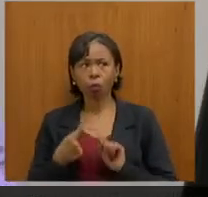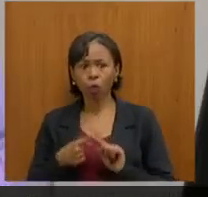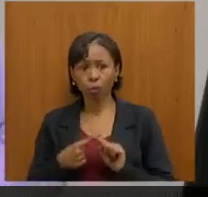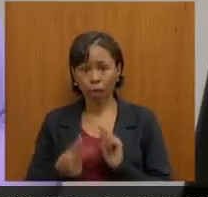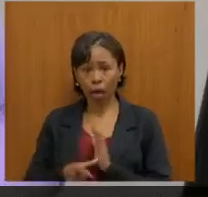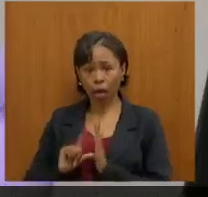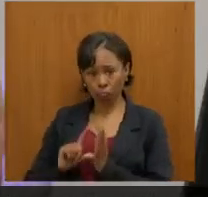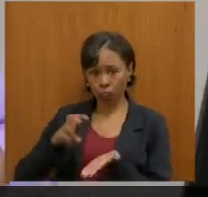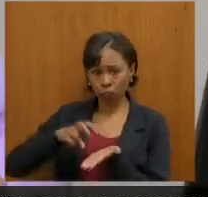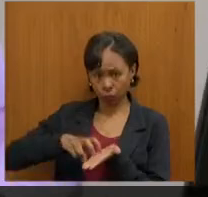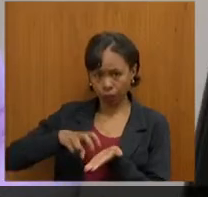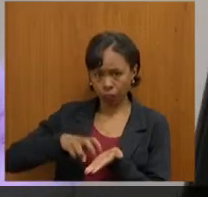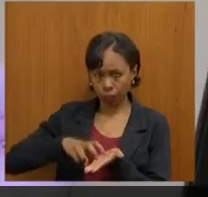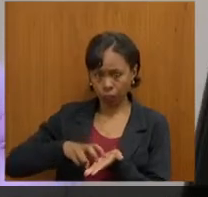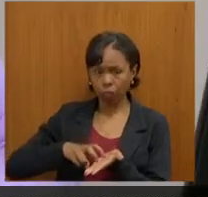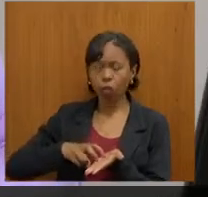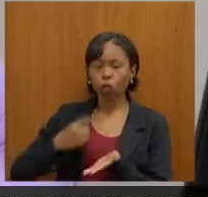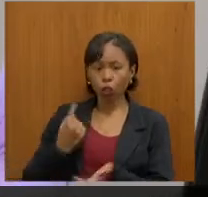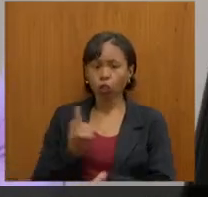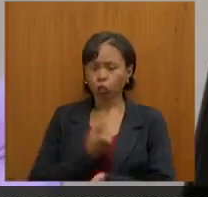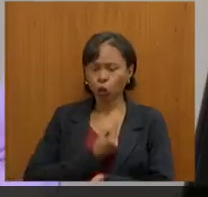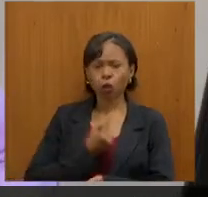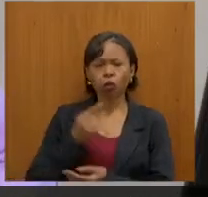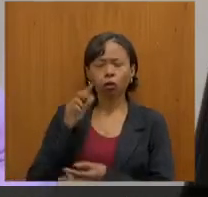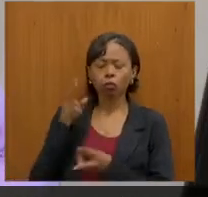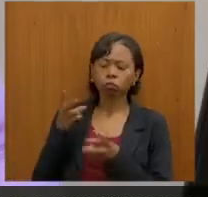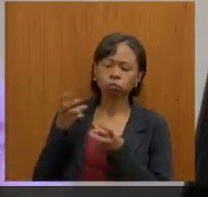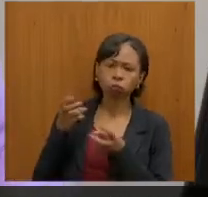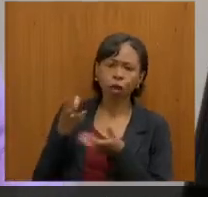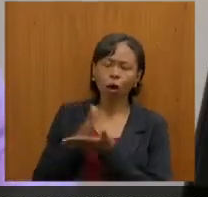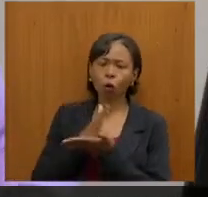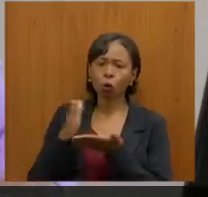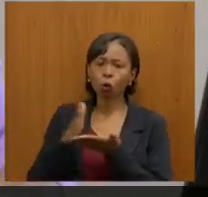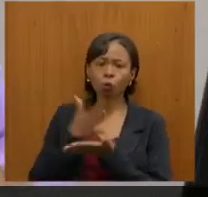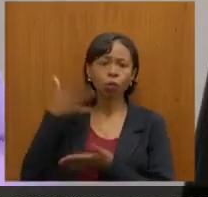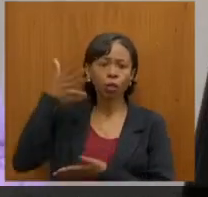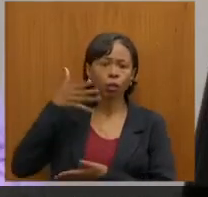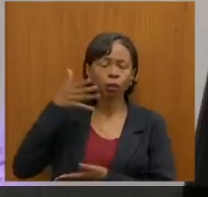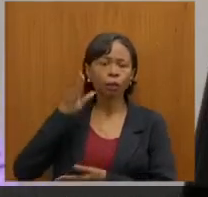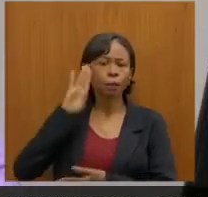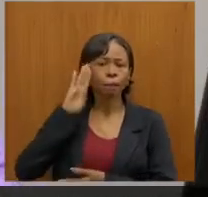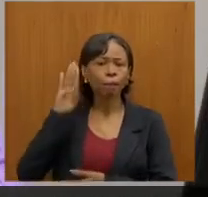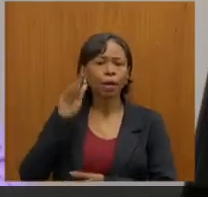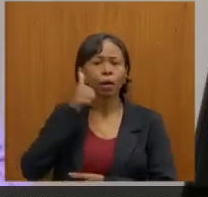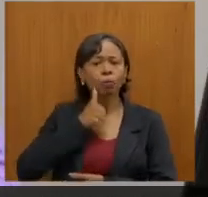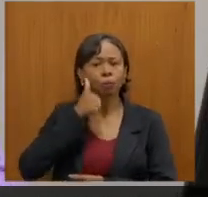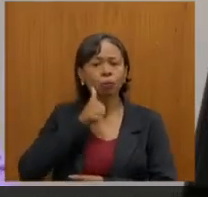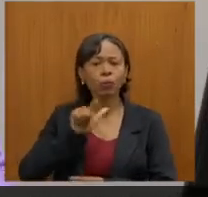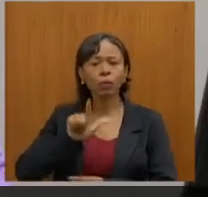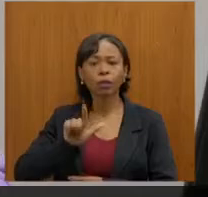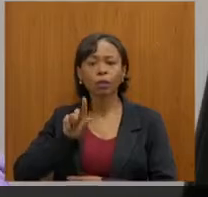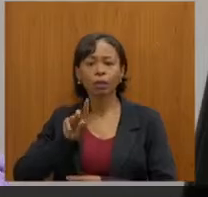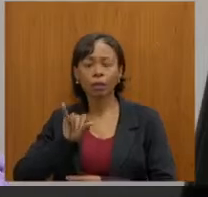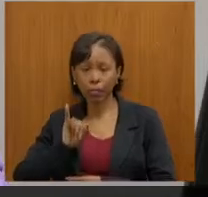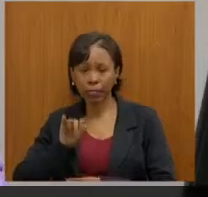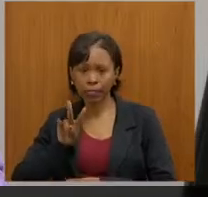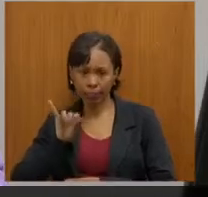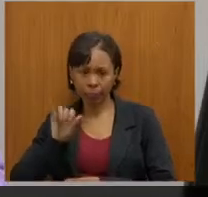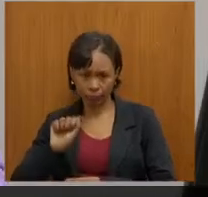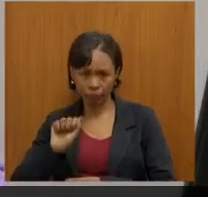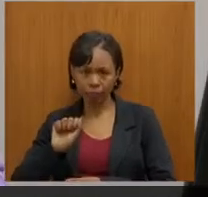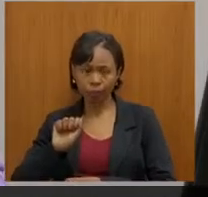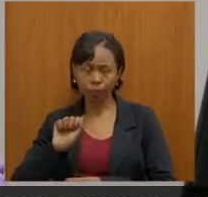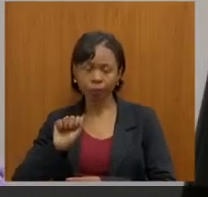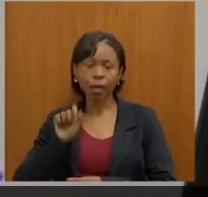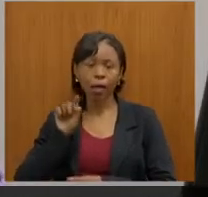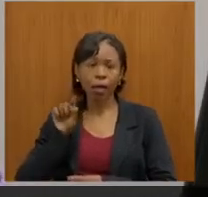nós também ouvimos algumas ponderações Inclusive a Lívia que logo vai fazer também uso da palavra